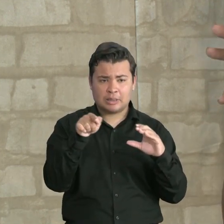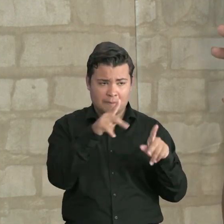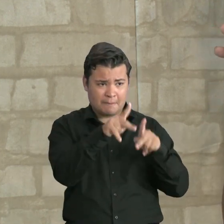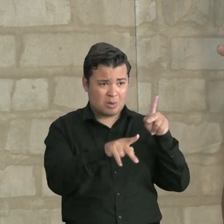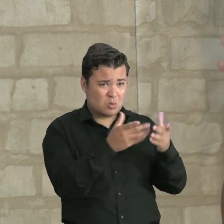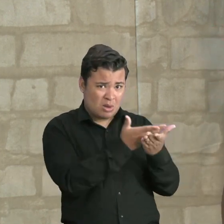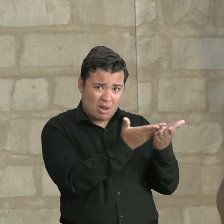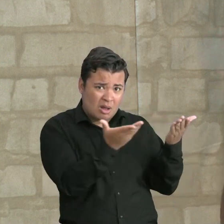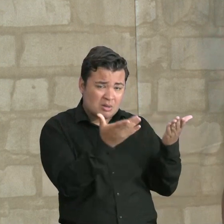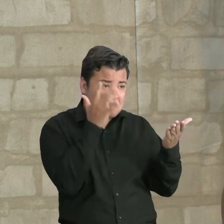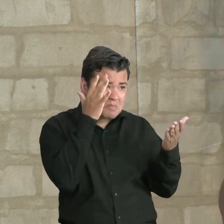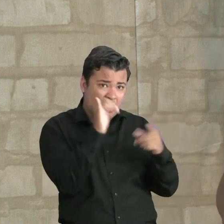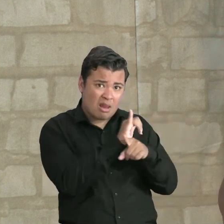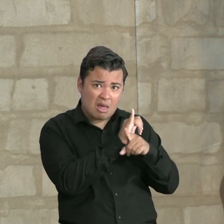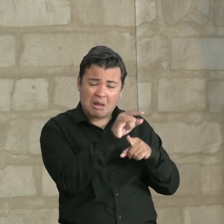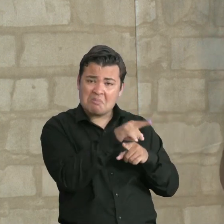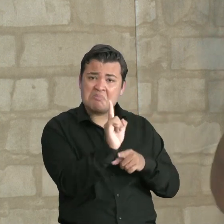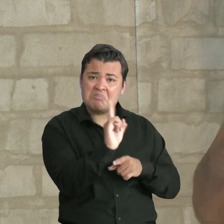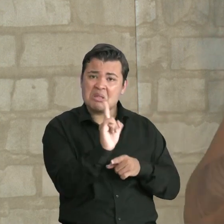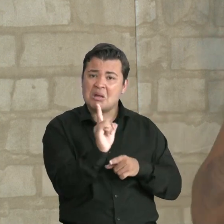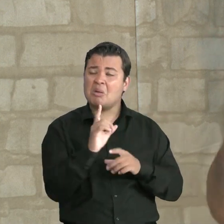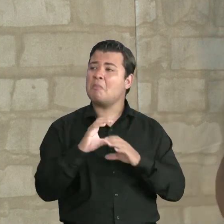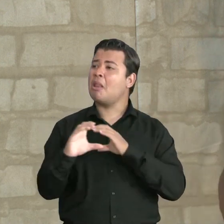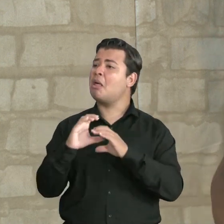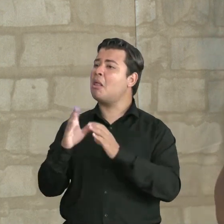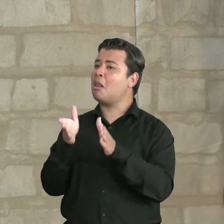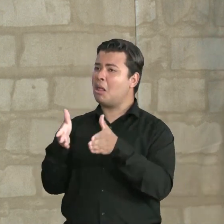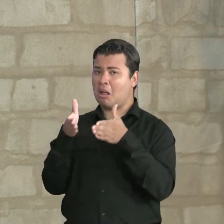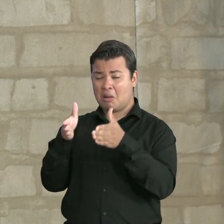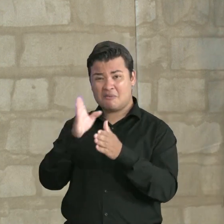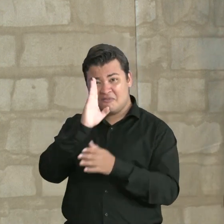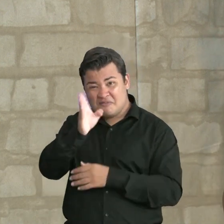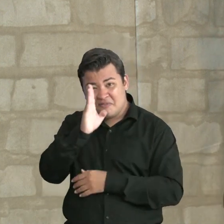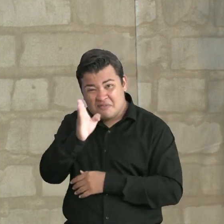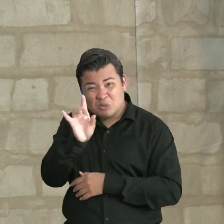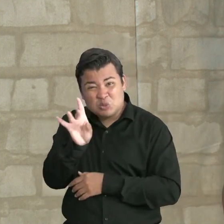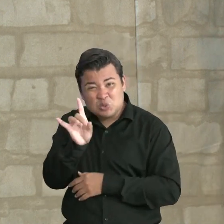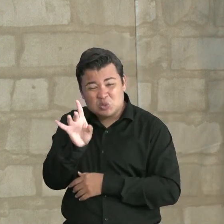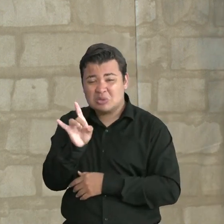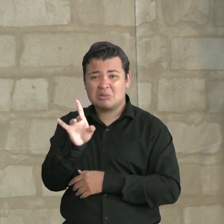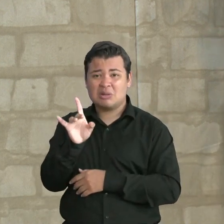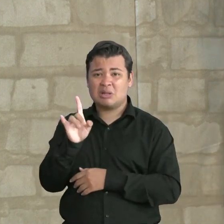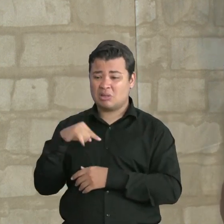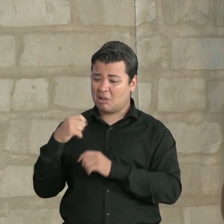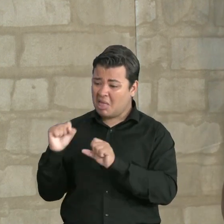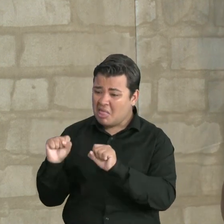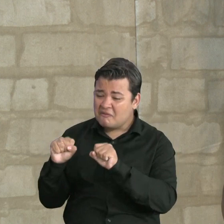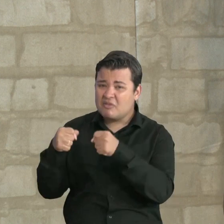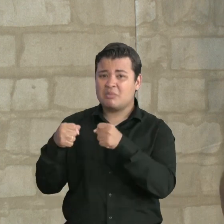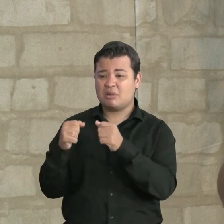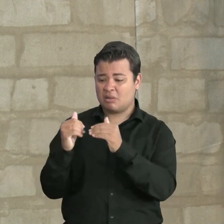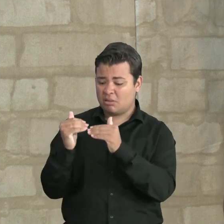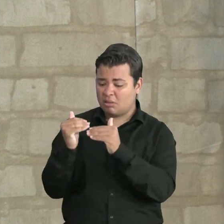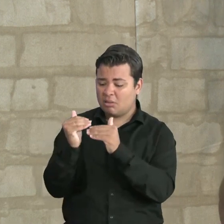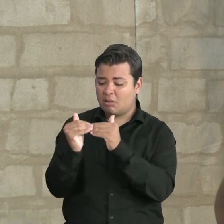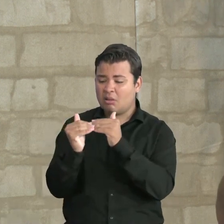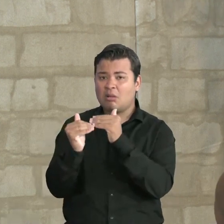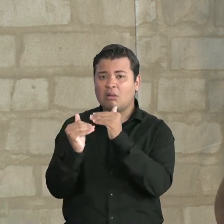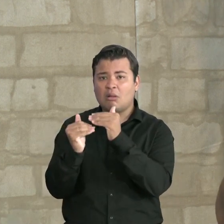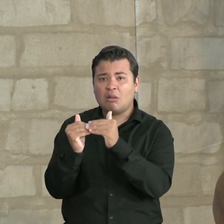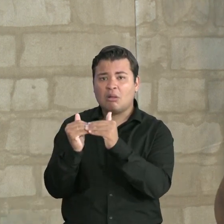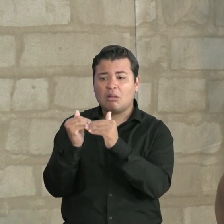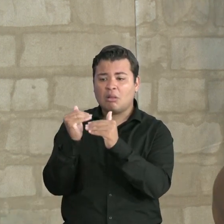da população, a gente vai continuar nesse esforço que avança, mas avança pouco, porque não